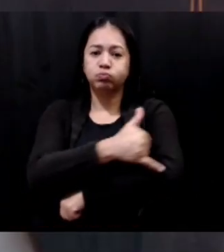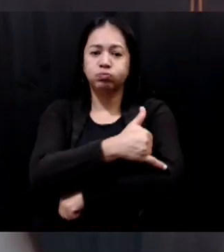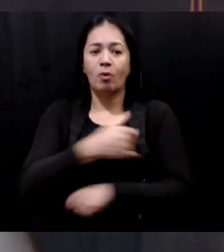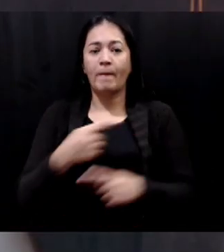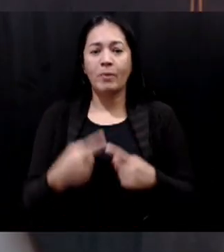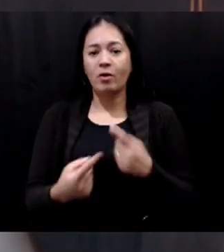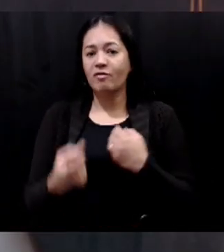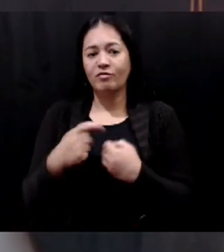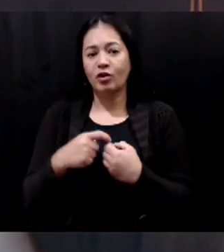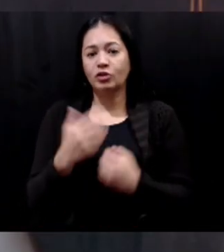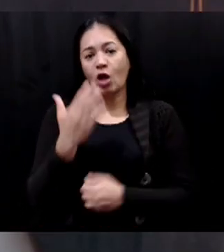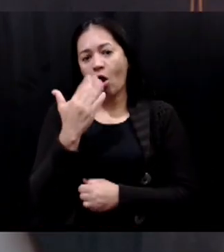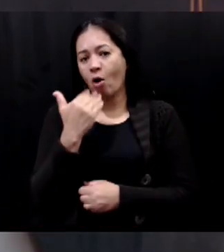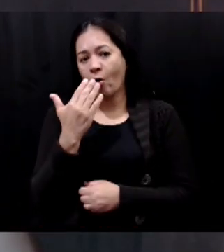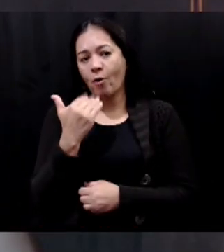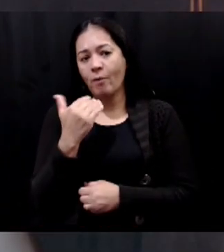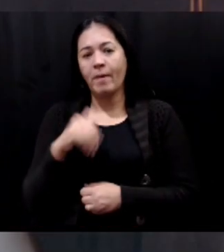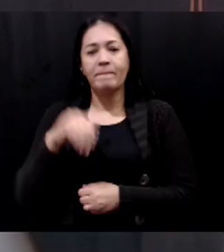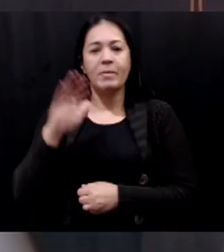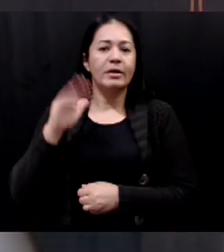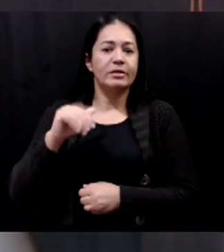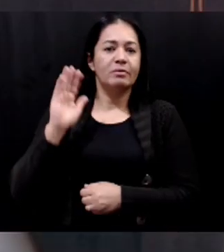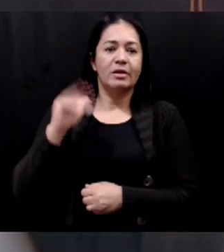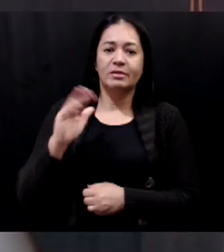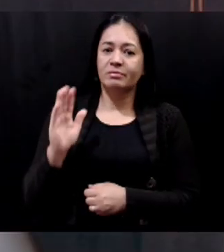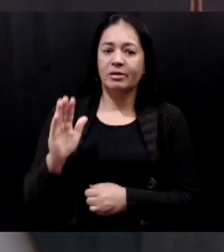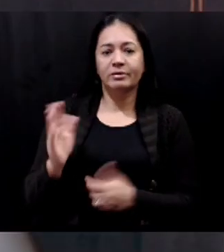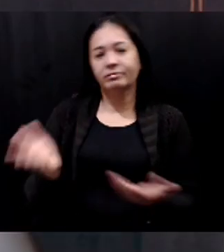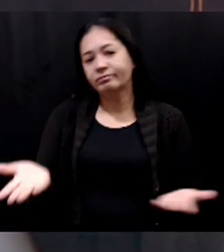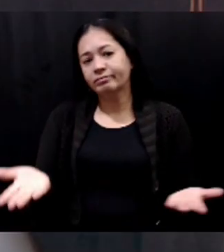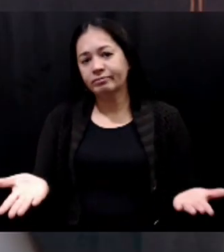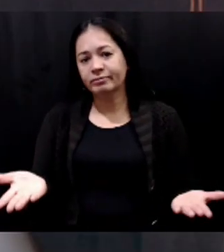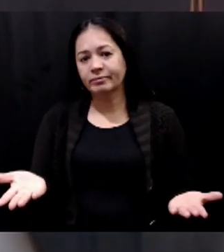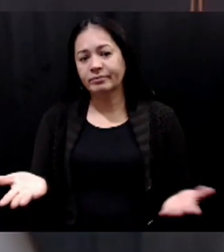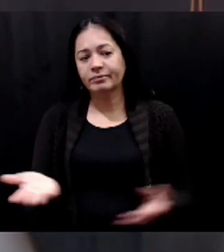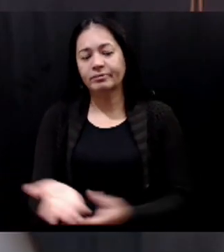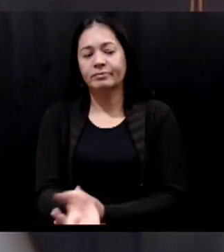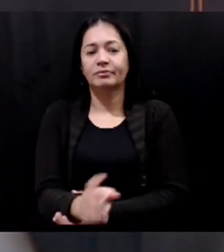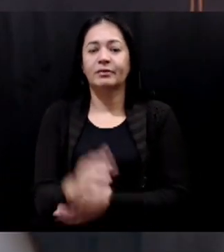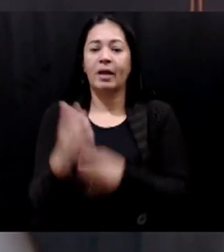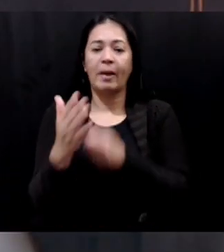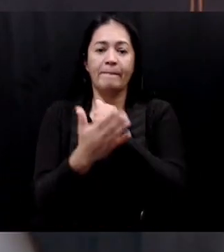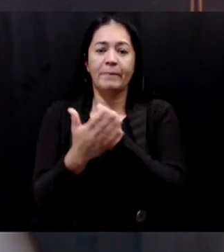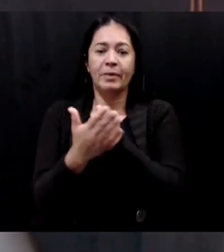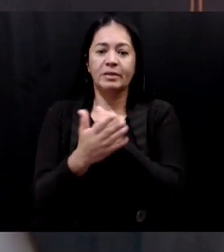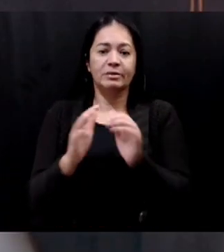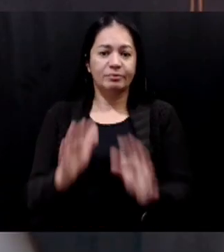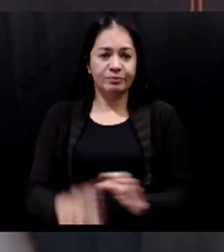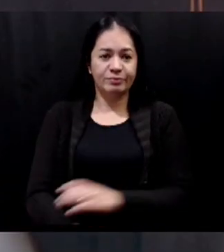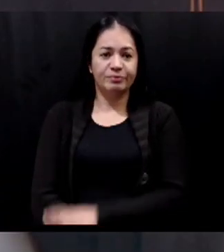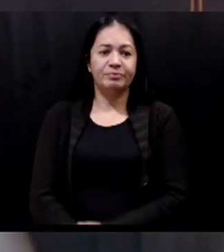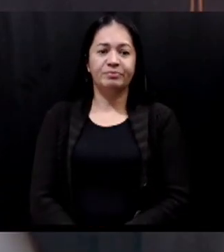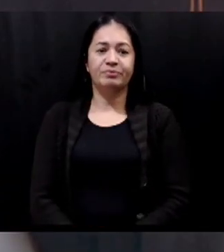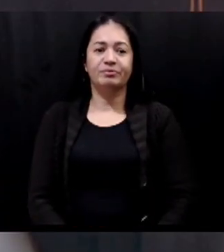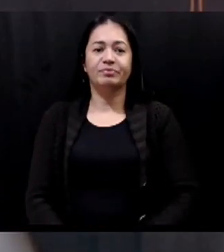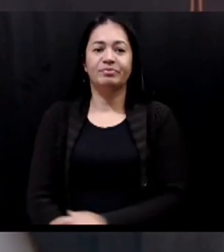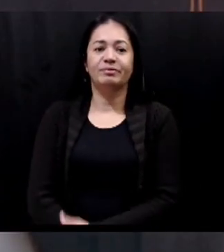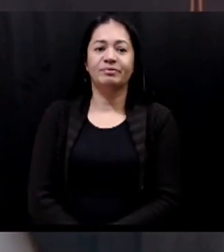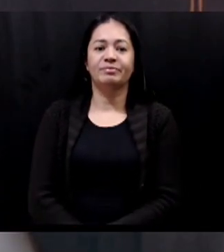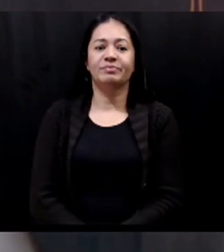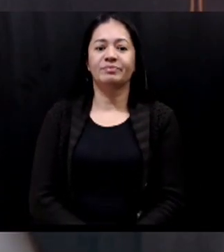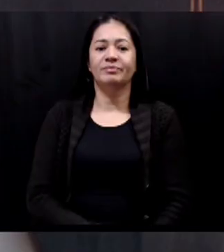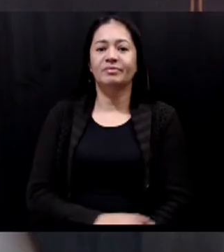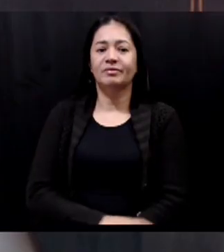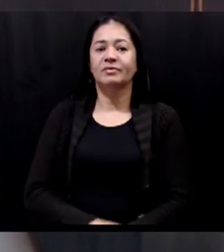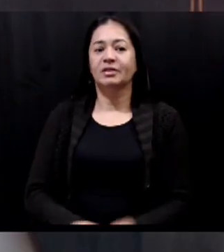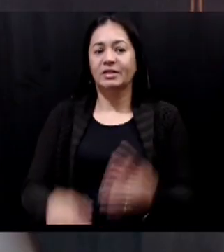consumir mais calorias do que o corpo gasta. Então, assim, basicamente, do meu ponto de vista, são esses 3 pontos que fazem com